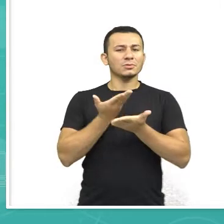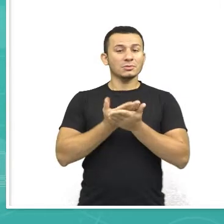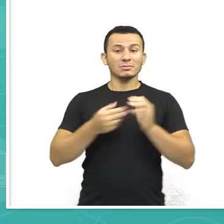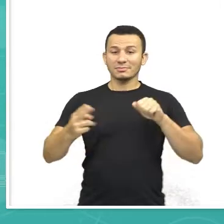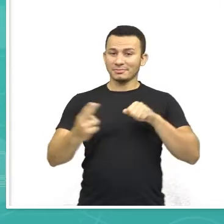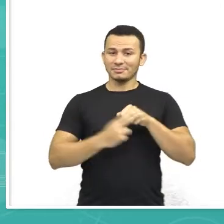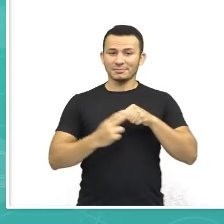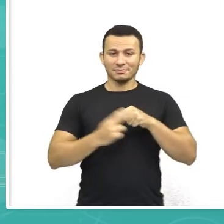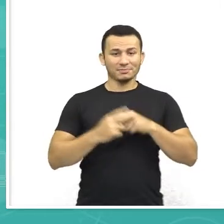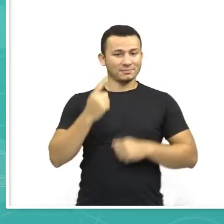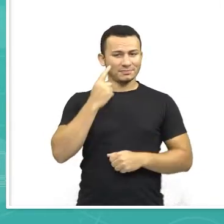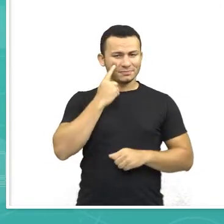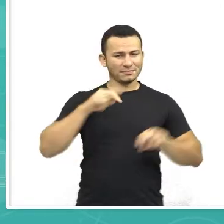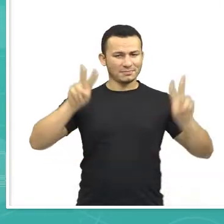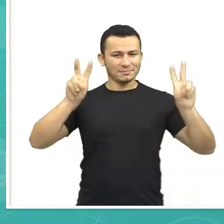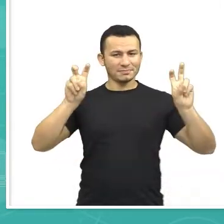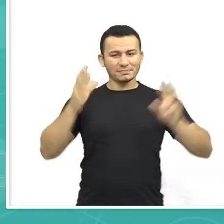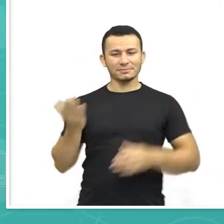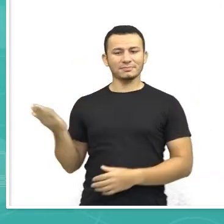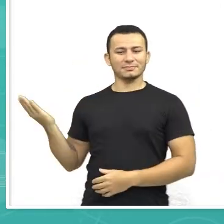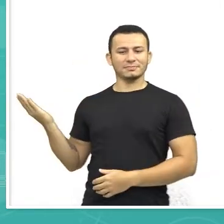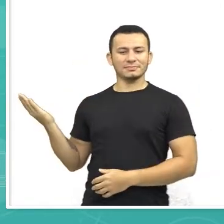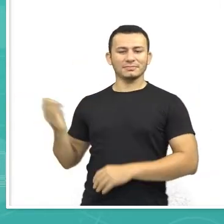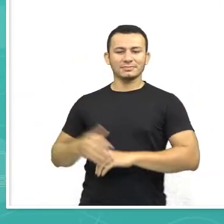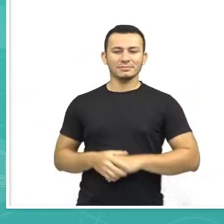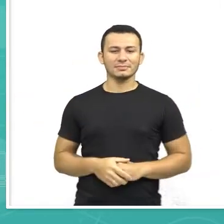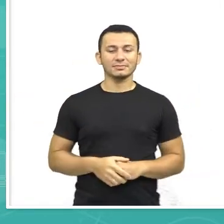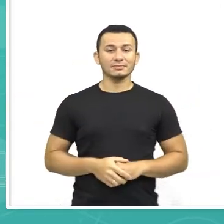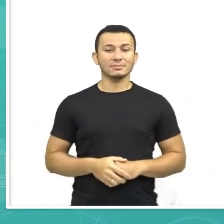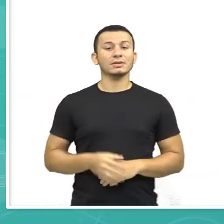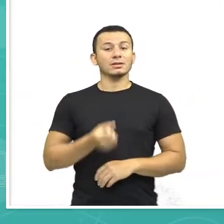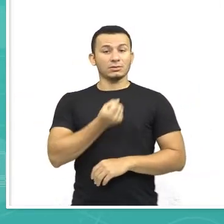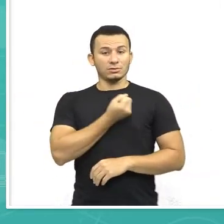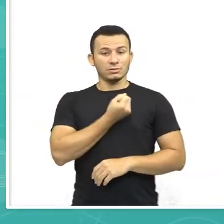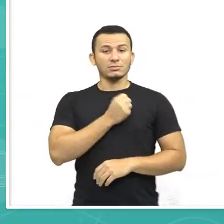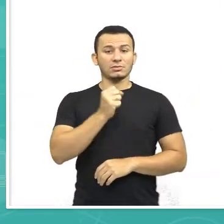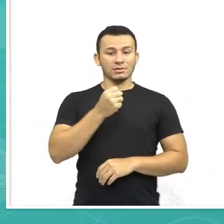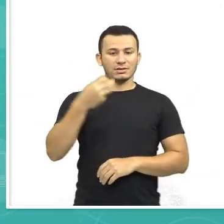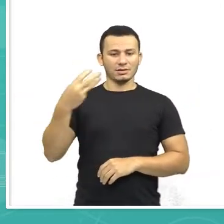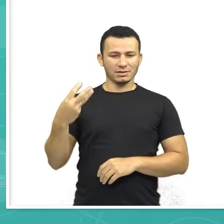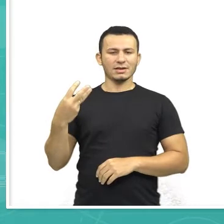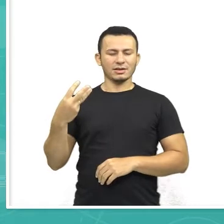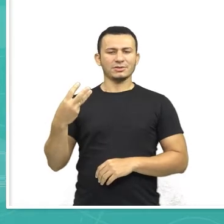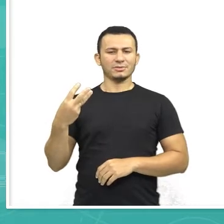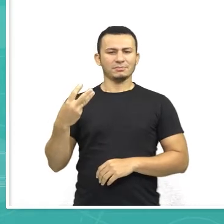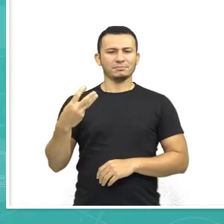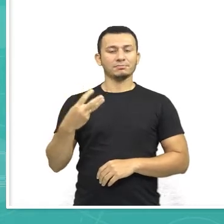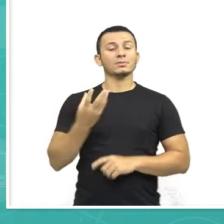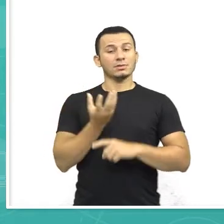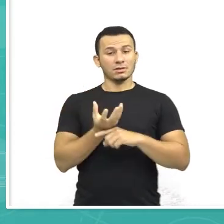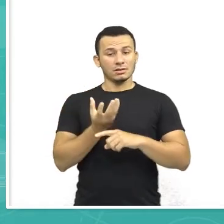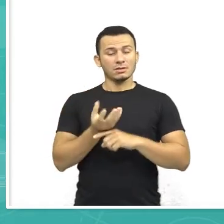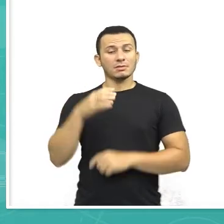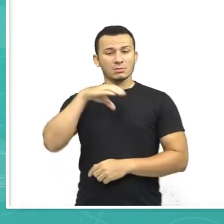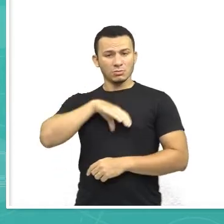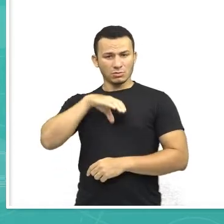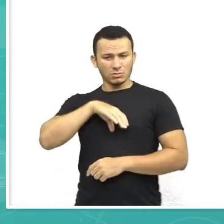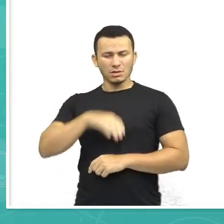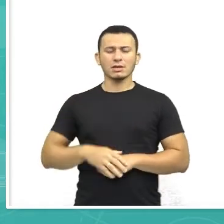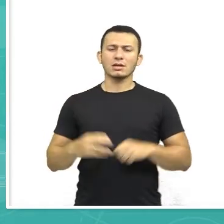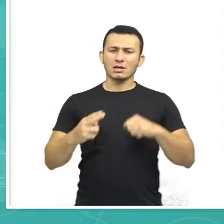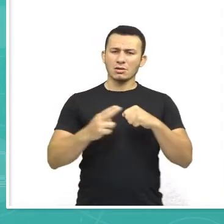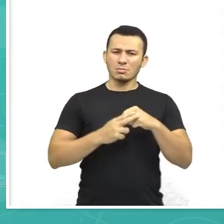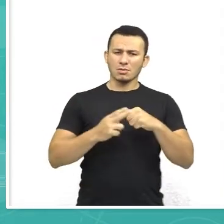só, observe aí a aula de hoje. Aula 83, língua portuguesa, pronomes pessoais do